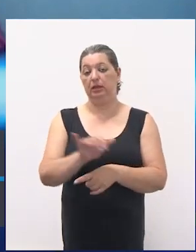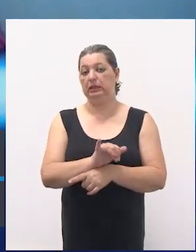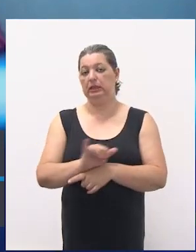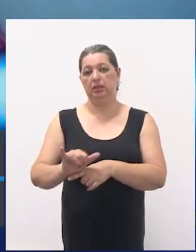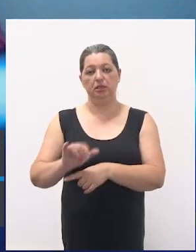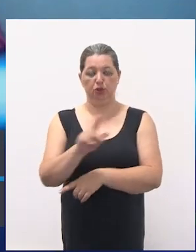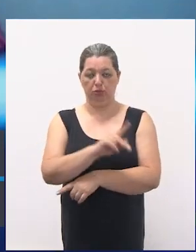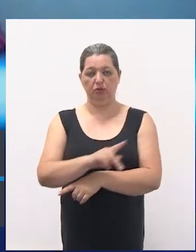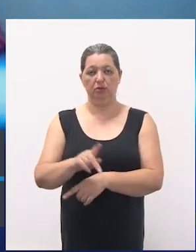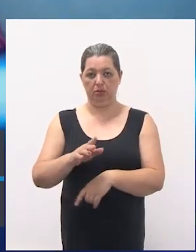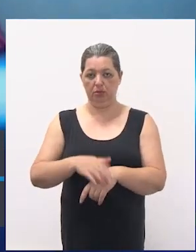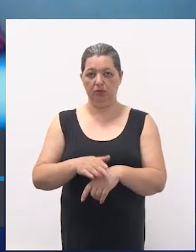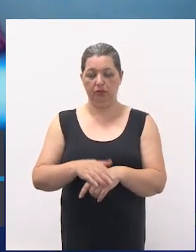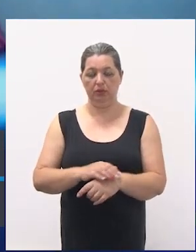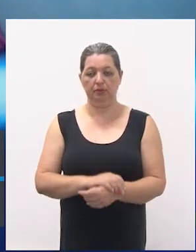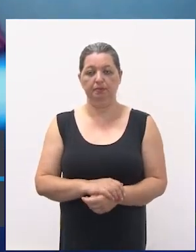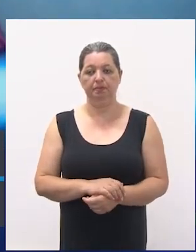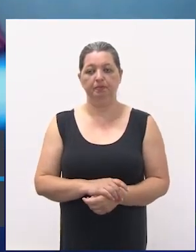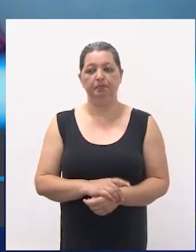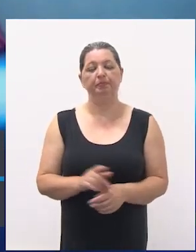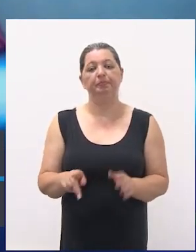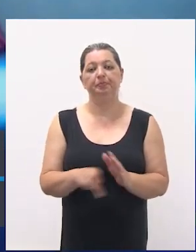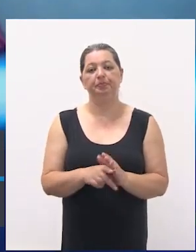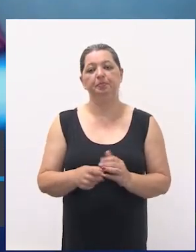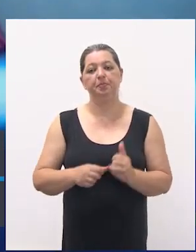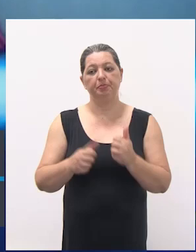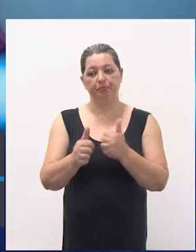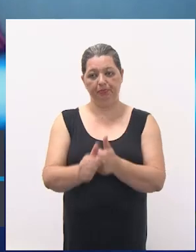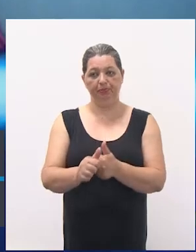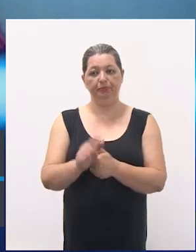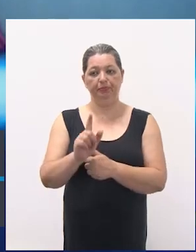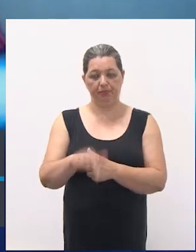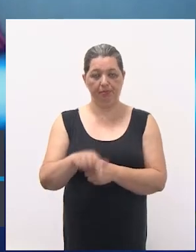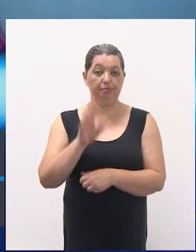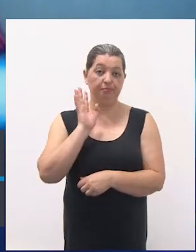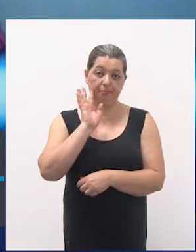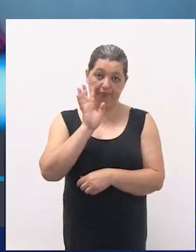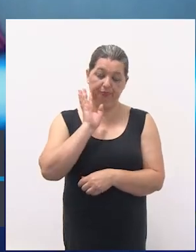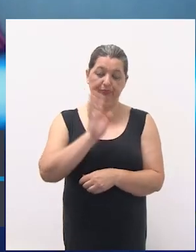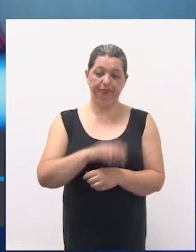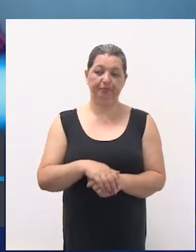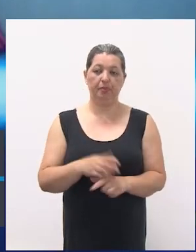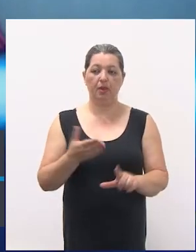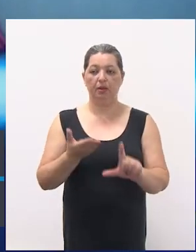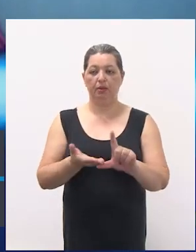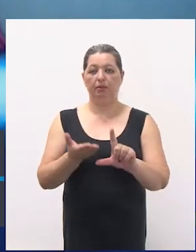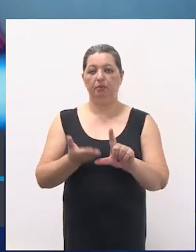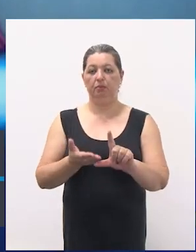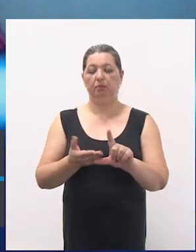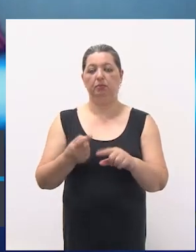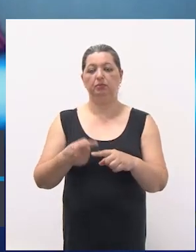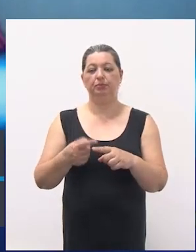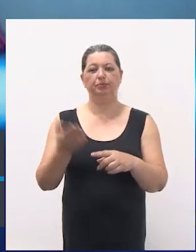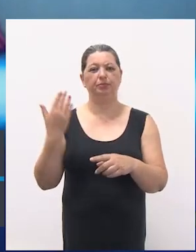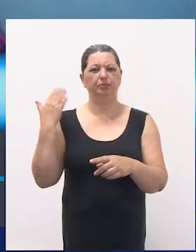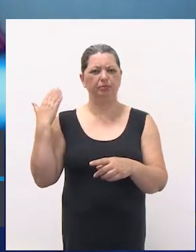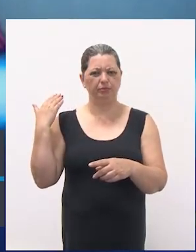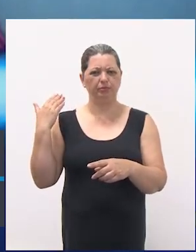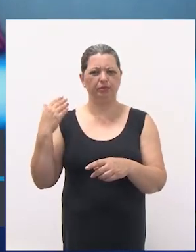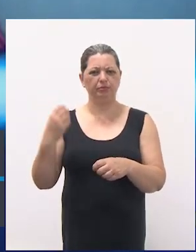esse acompanhamento também foi a grande sacada do Classroom, né? Na verdade, quando ele foi criado lá